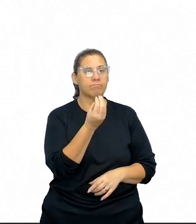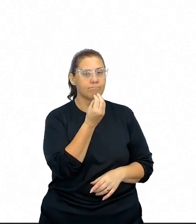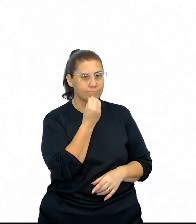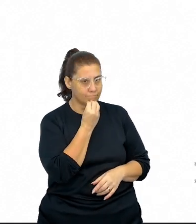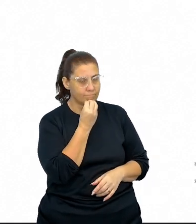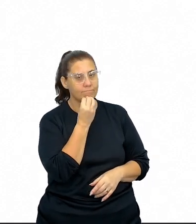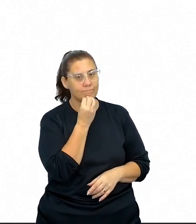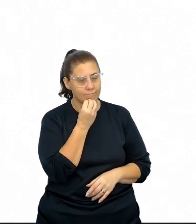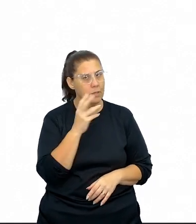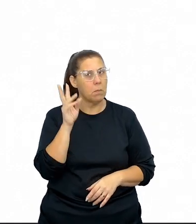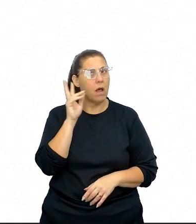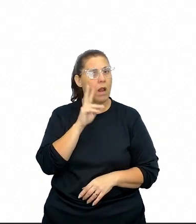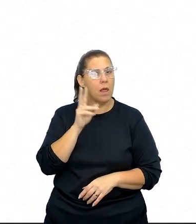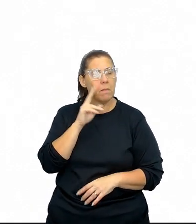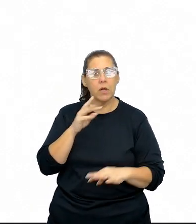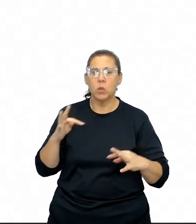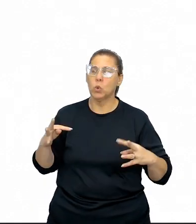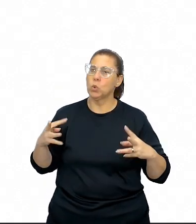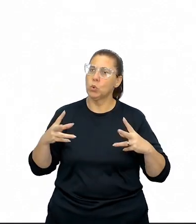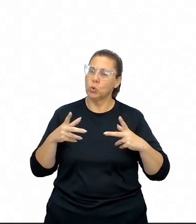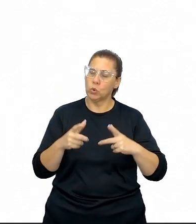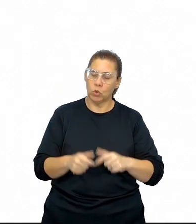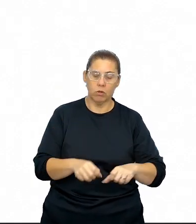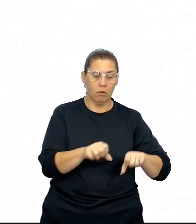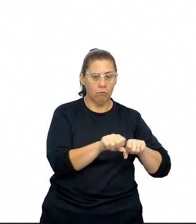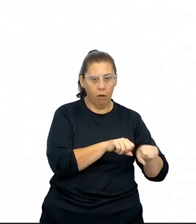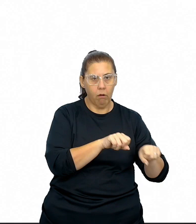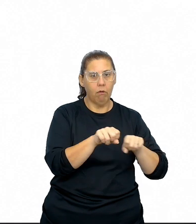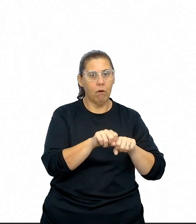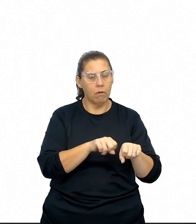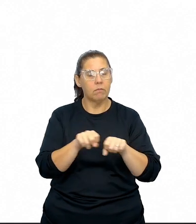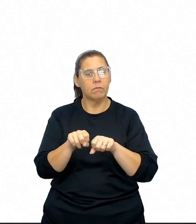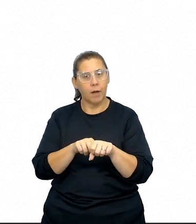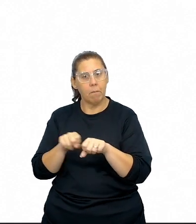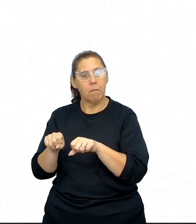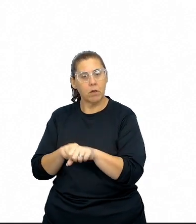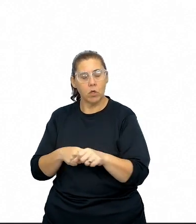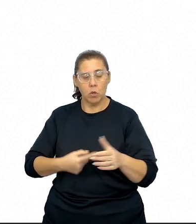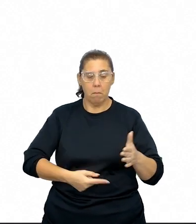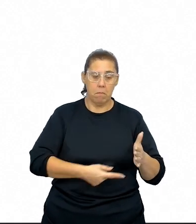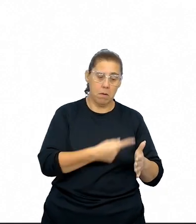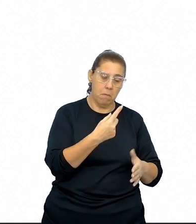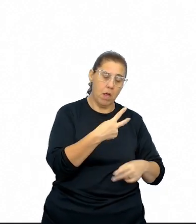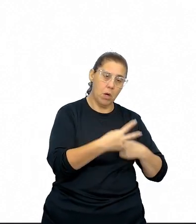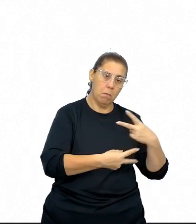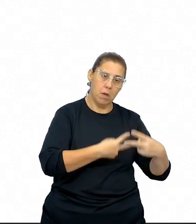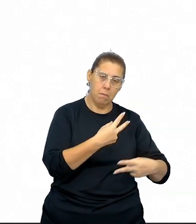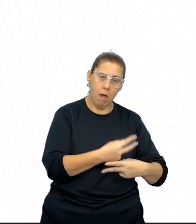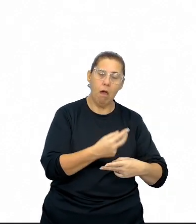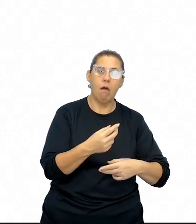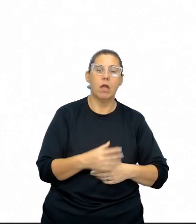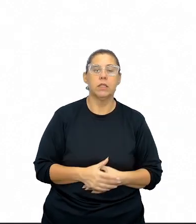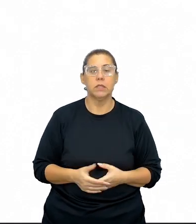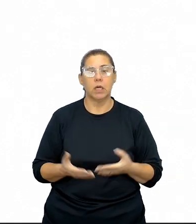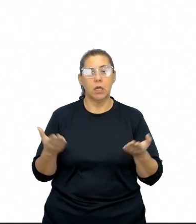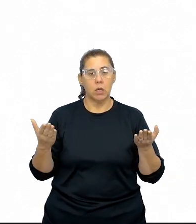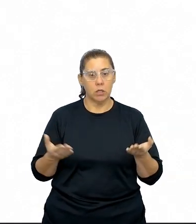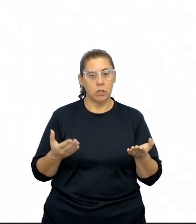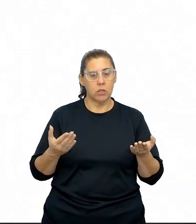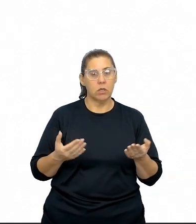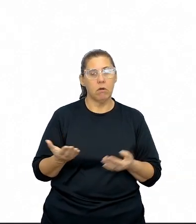oportunidade para lembrar que todas as formações, tanto do primeiro bimestre, né, e também